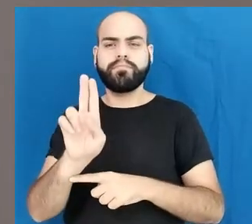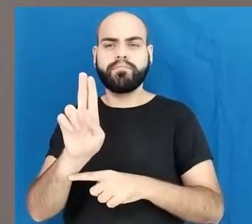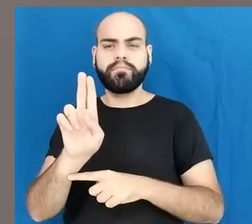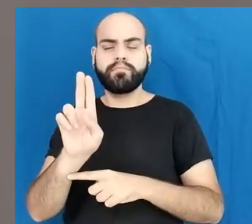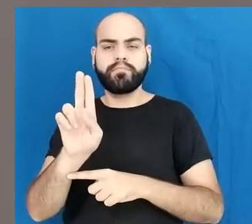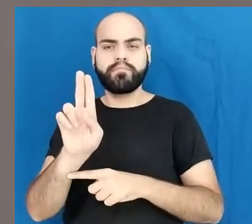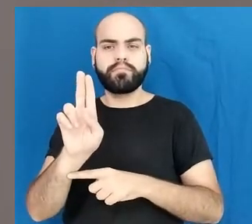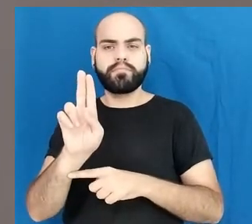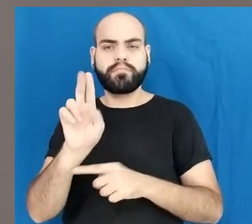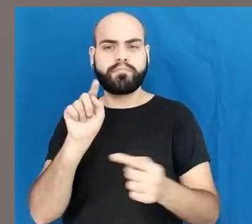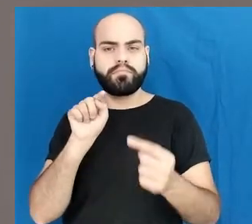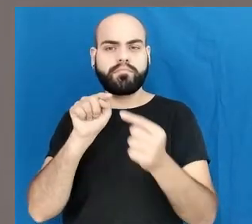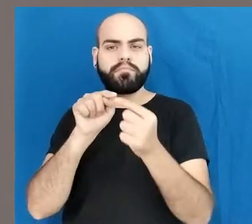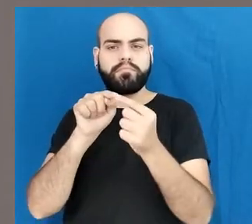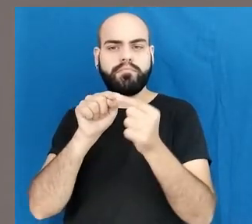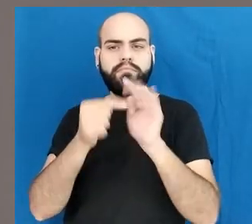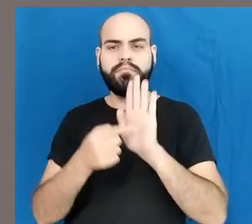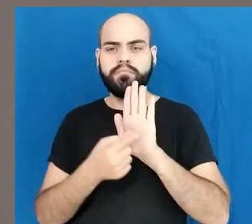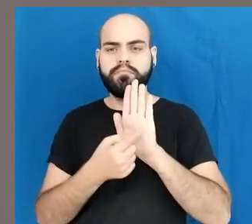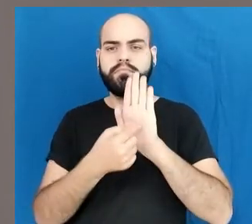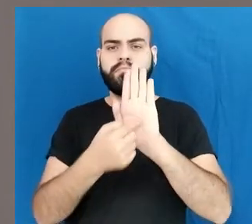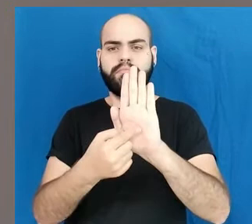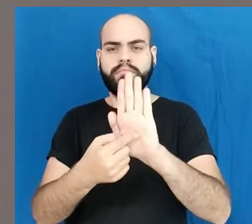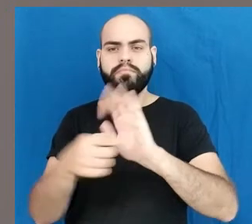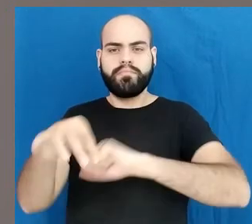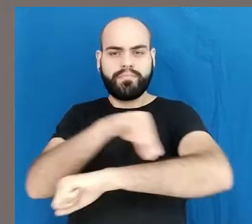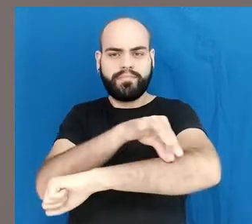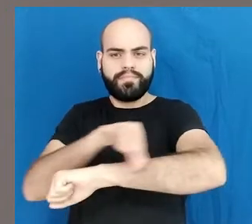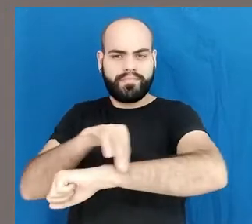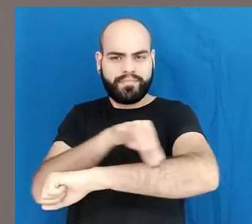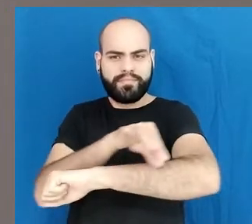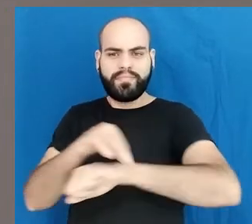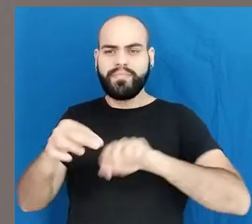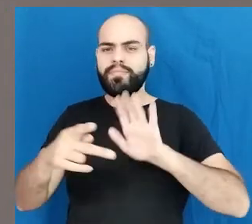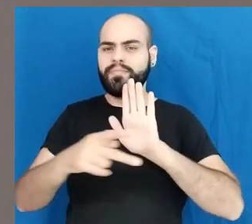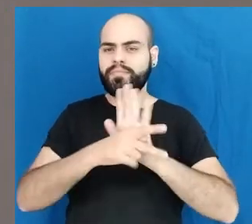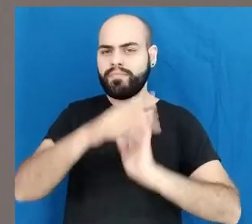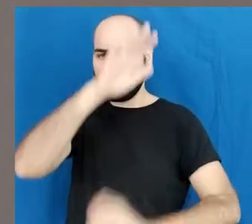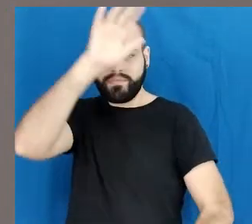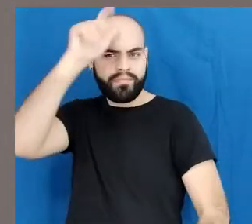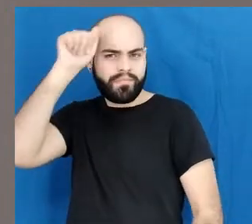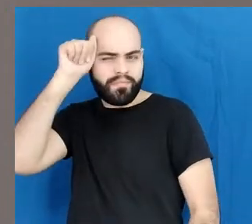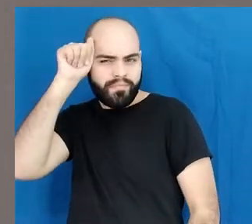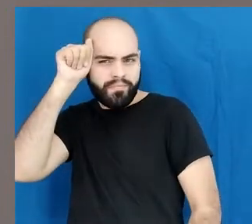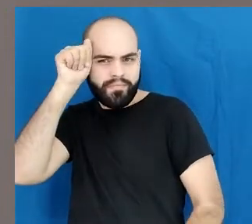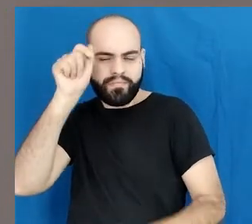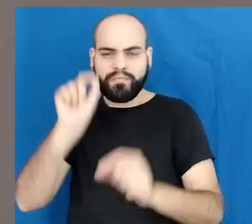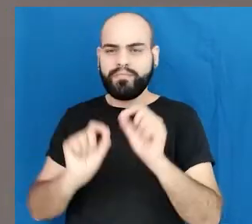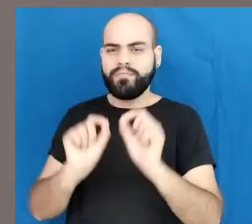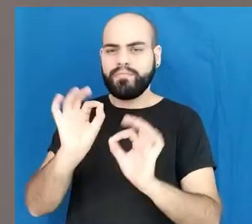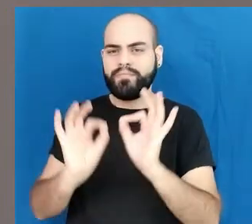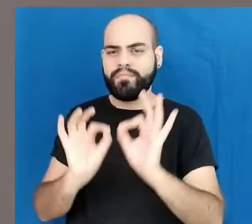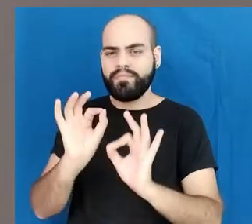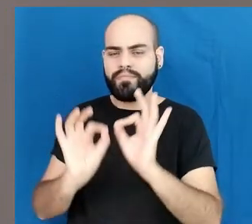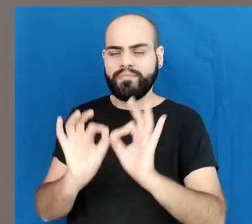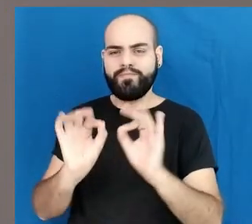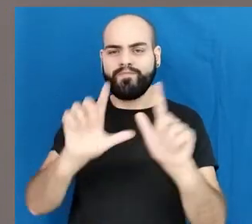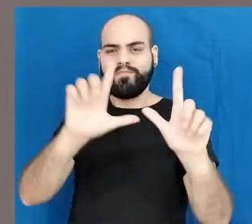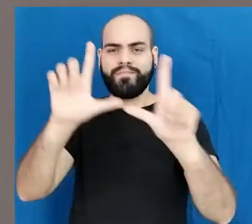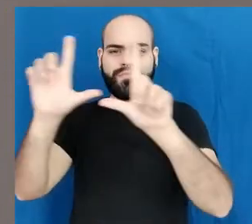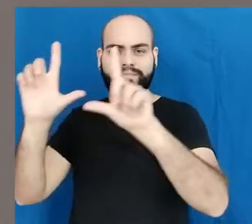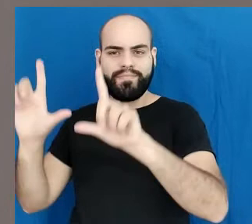fosse um destino assim voltado para a arquitetura da Pampulha. eu acho que foi montada uma